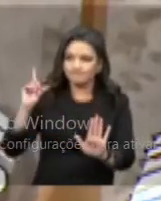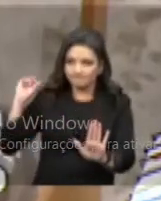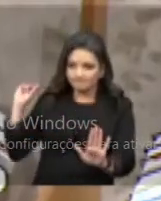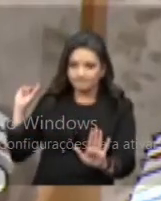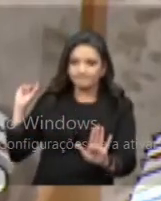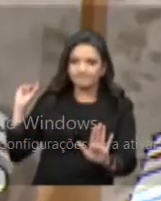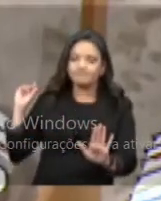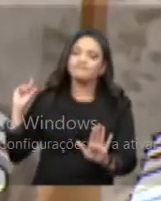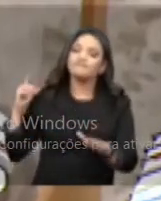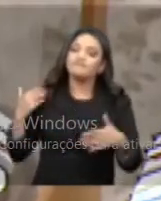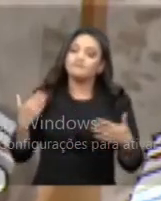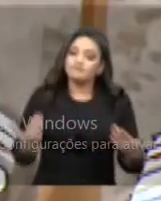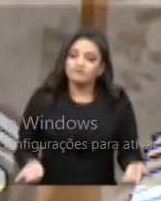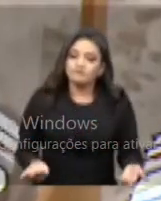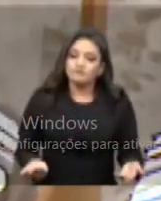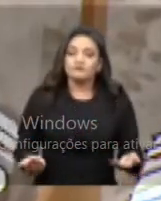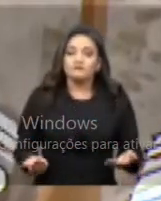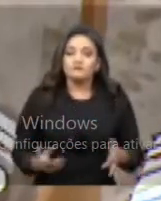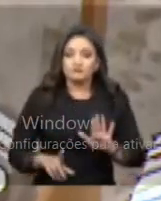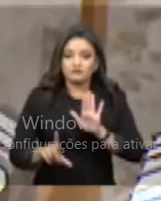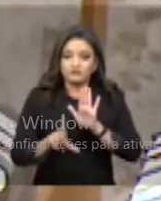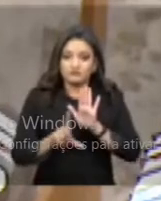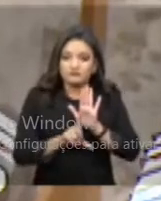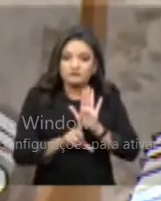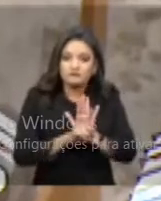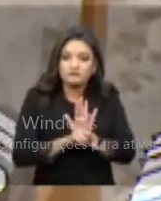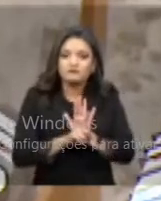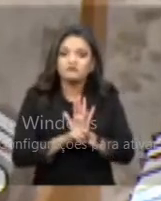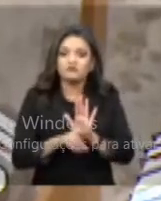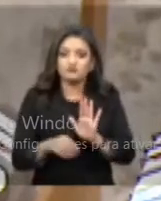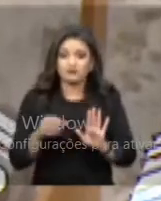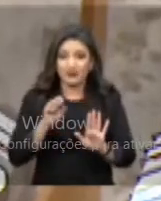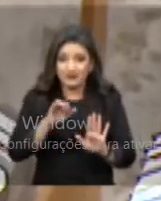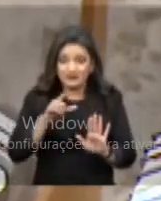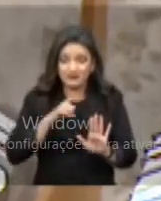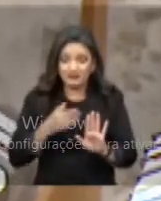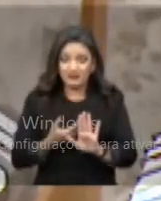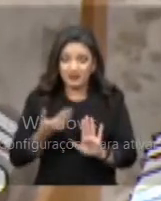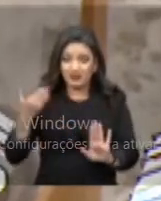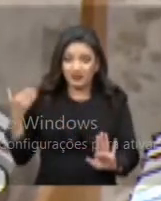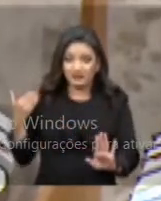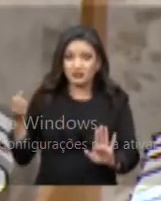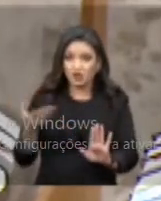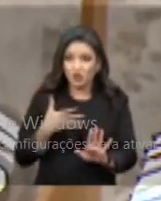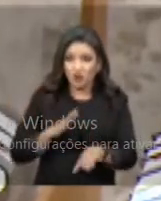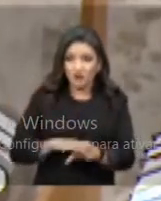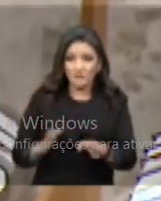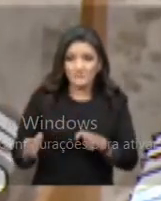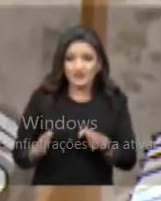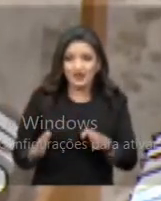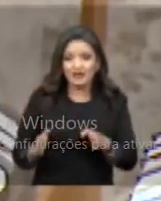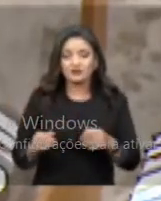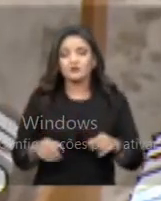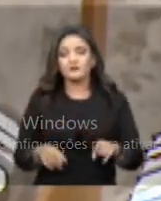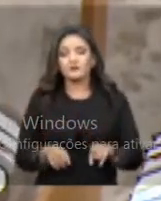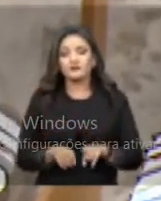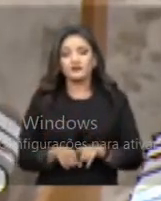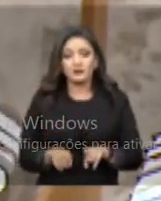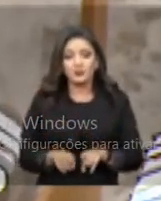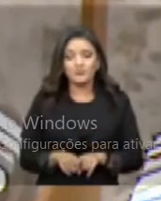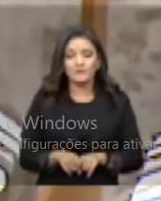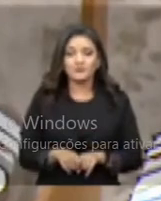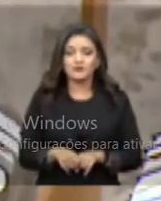regularmente. A aplicação retroativa dos novos prazos da prescrição, inclusive a prescrição